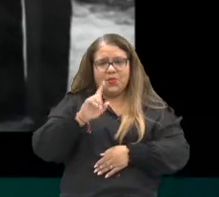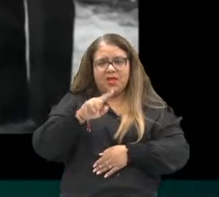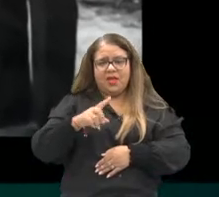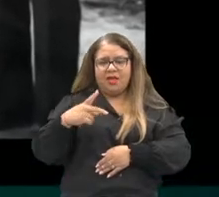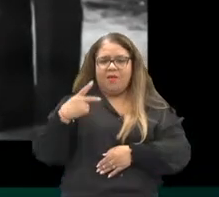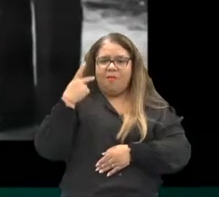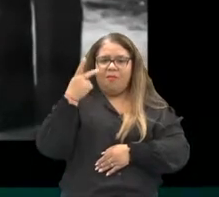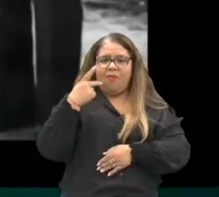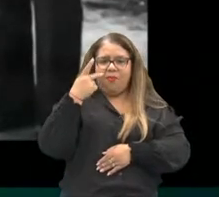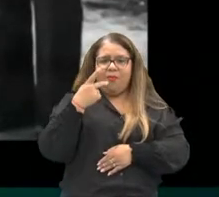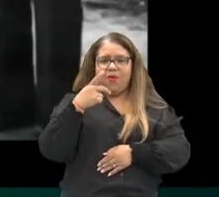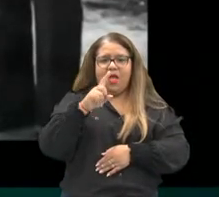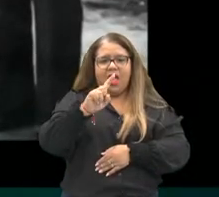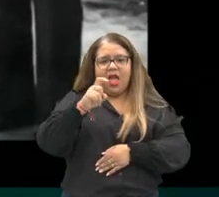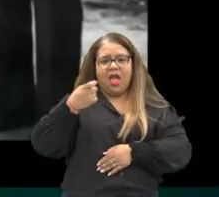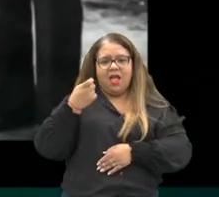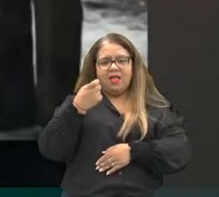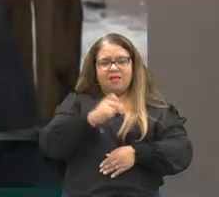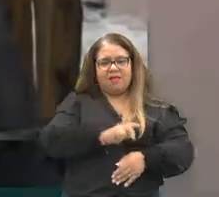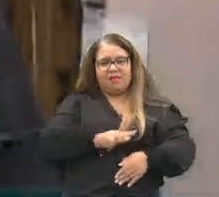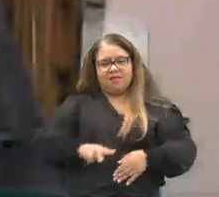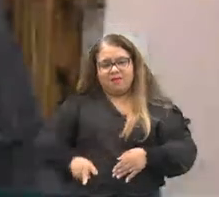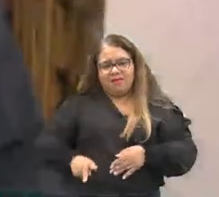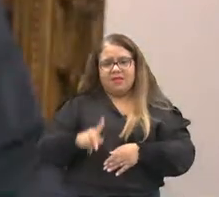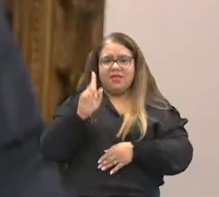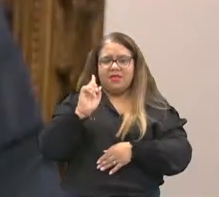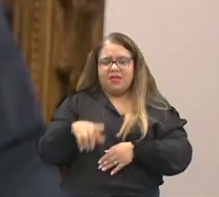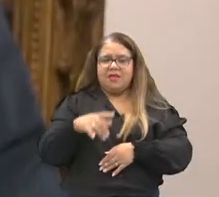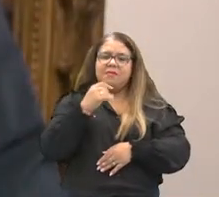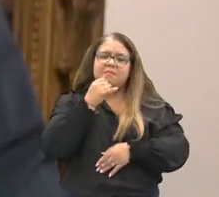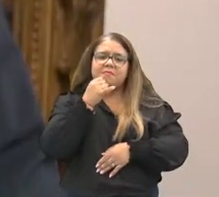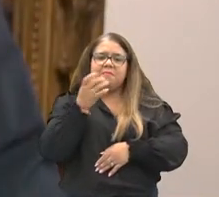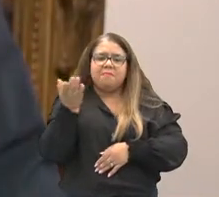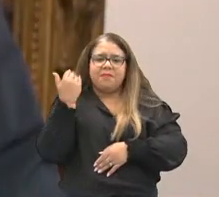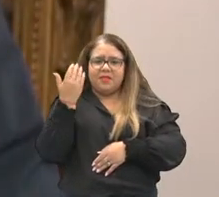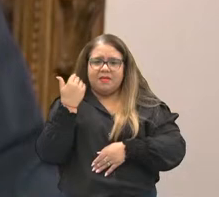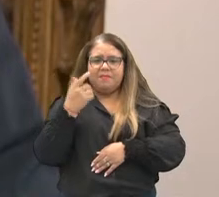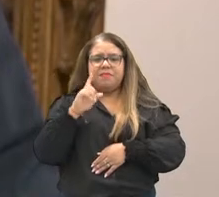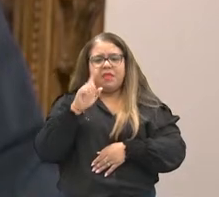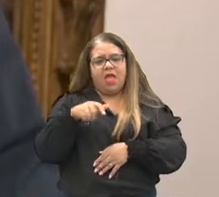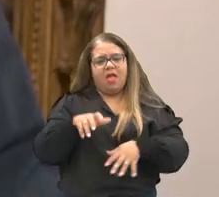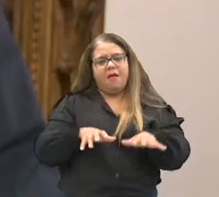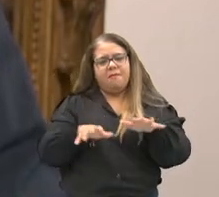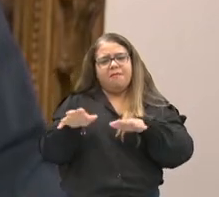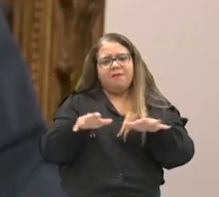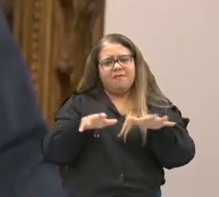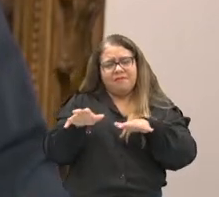Brasil, Getúlio Vargas. Ele foi um dos mais atuantes companheiros de Vargas